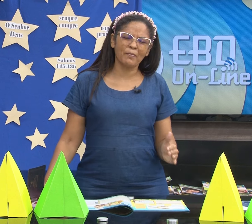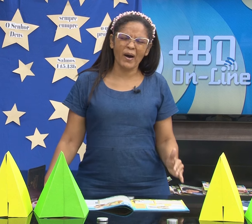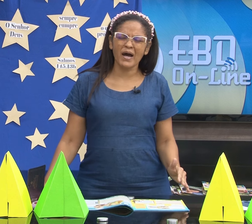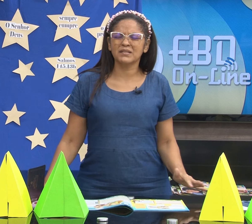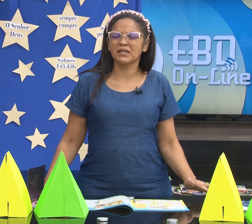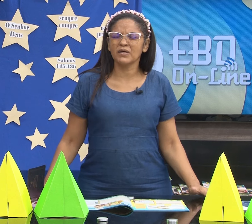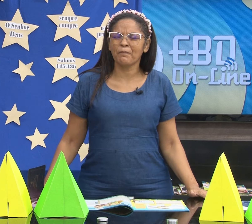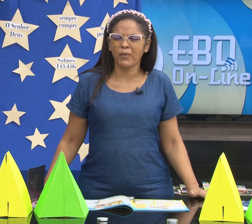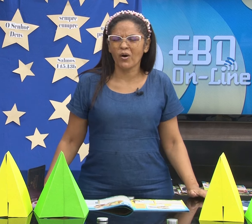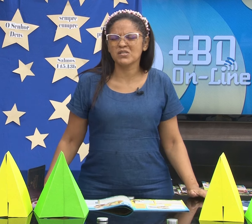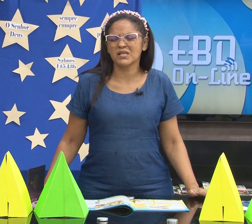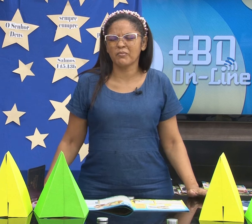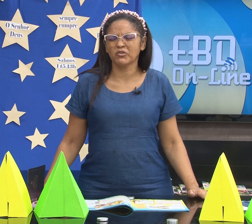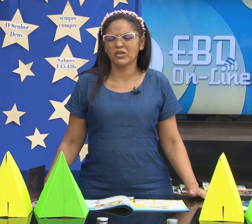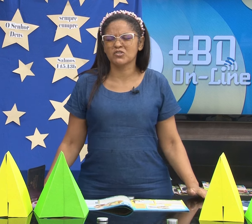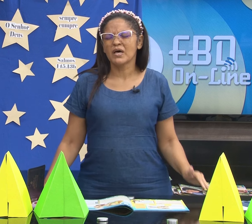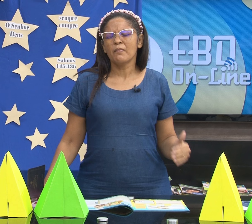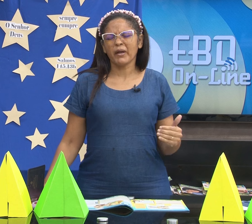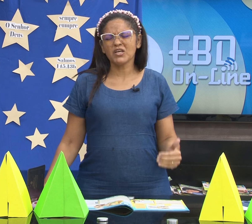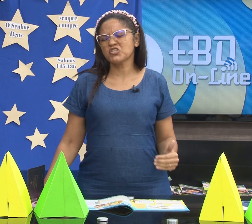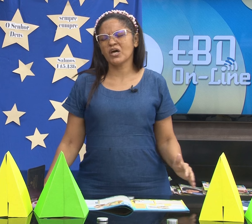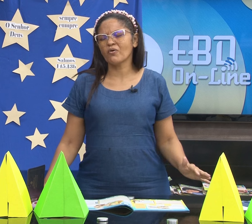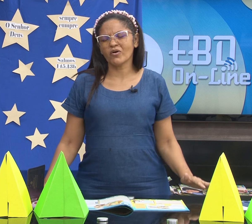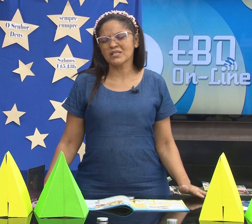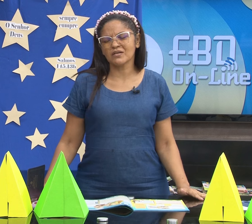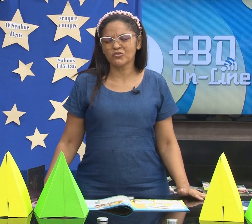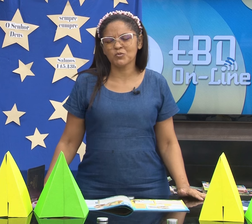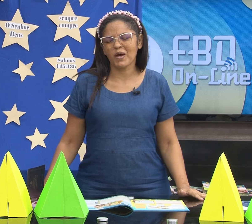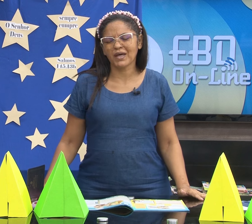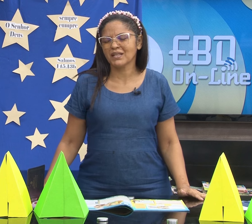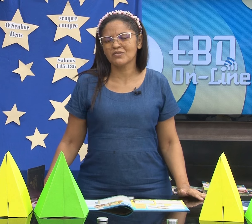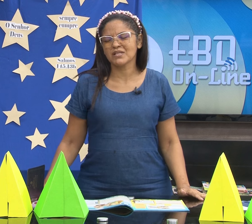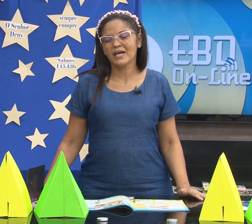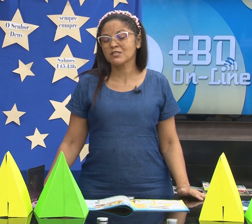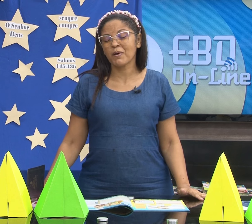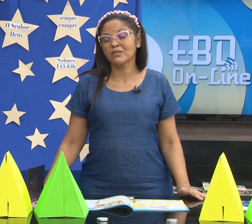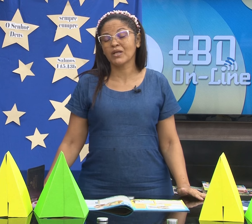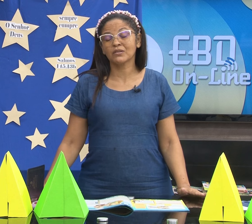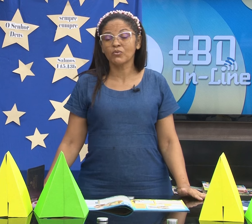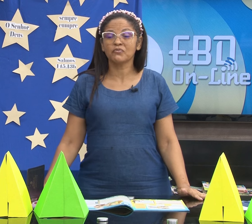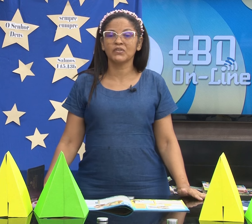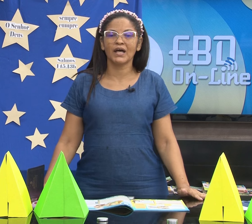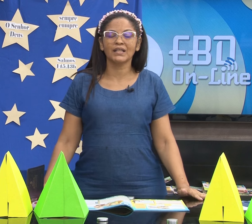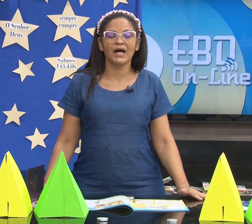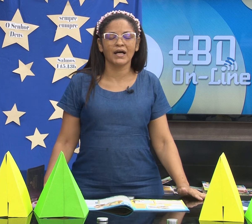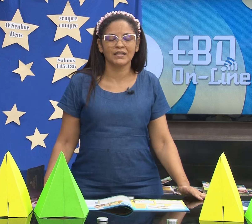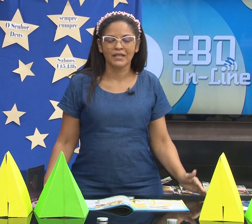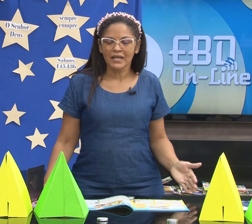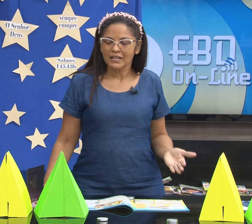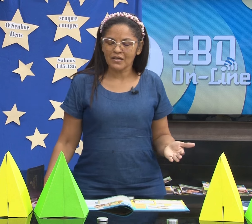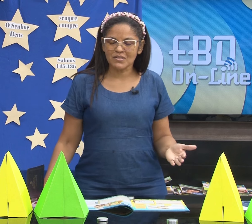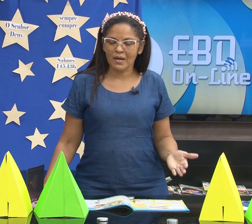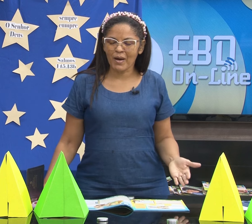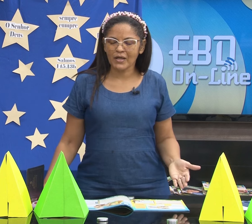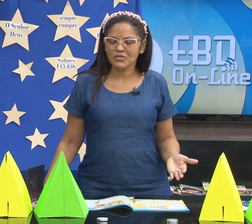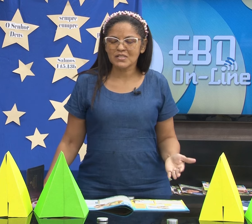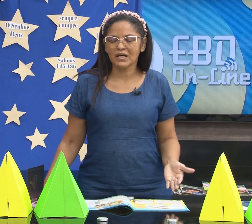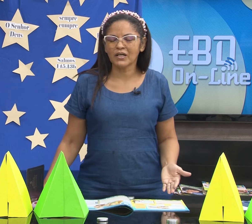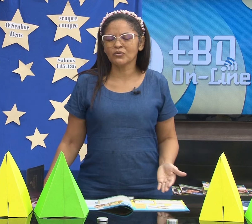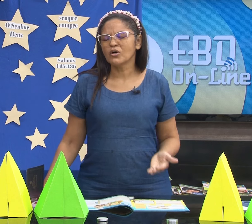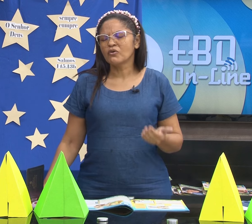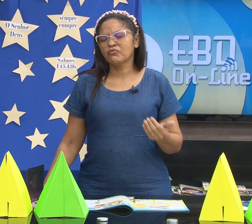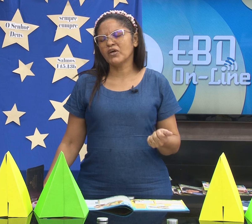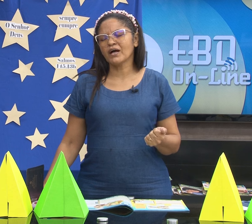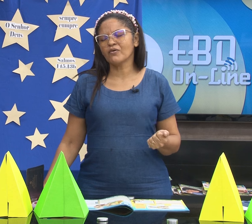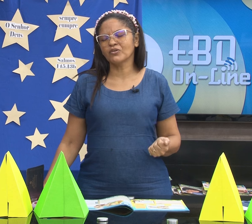da tua parte que possa meu Deus preencher o coração dos pequeninos a respeito da tua fidelidade Deus amado e